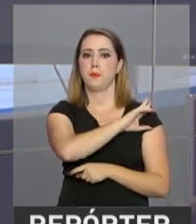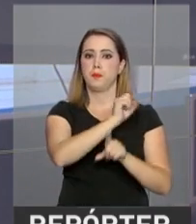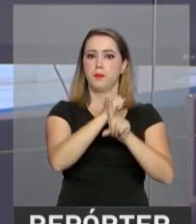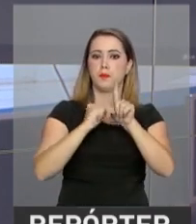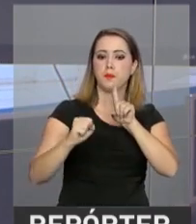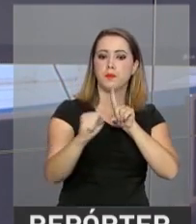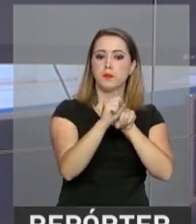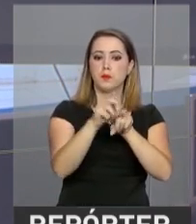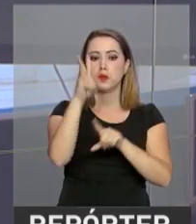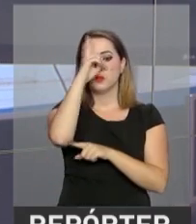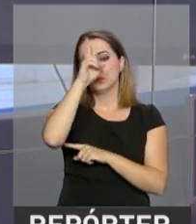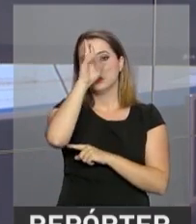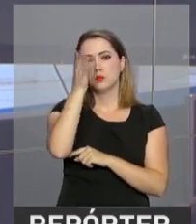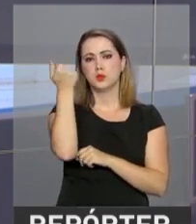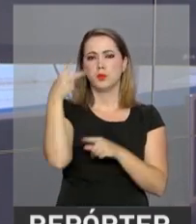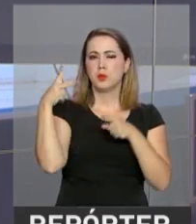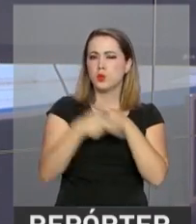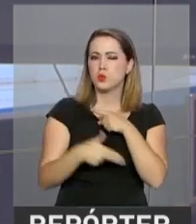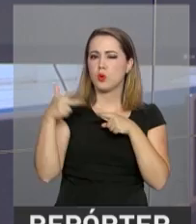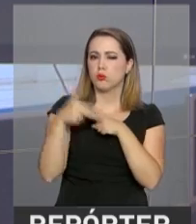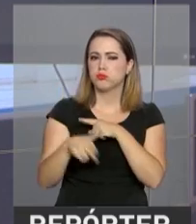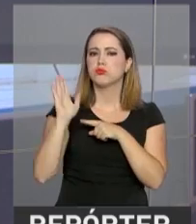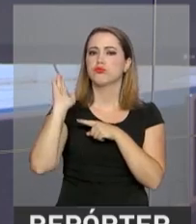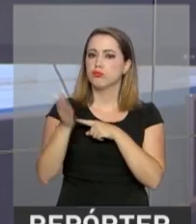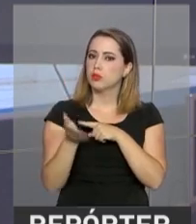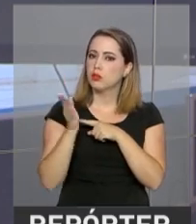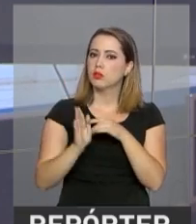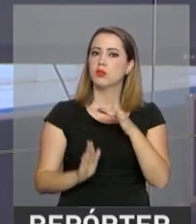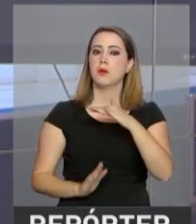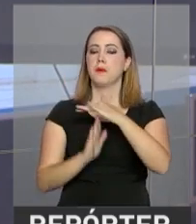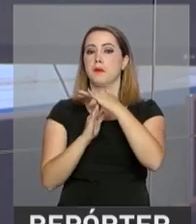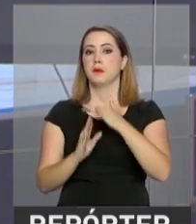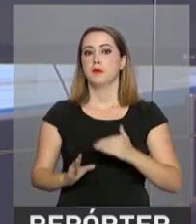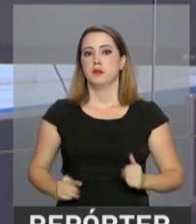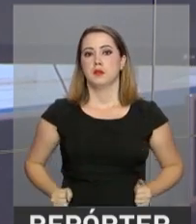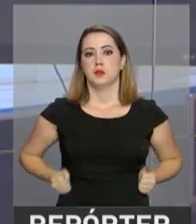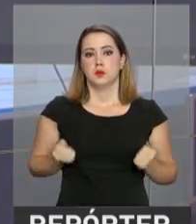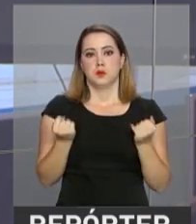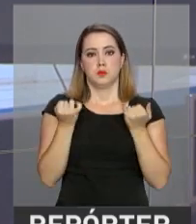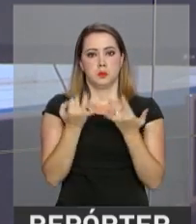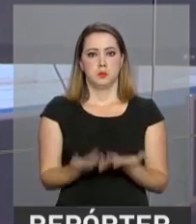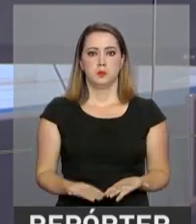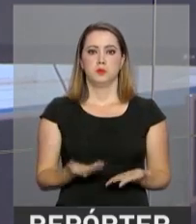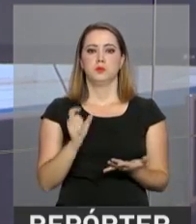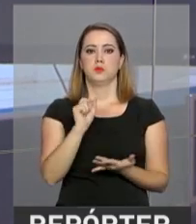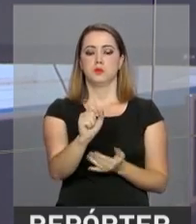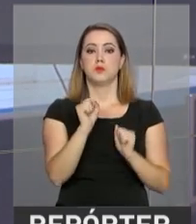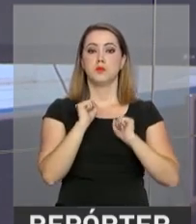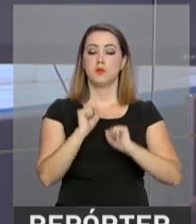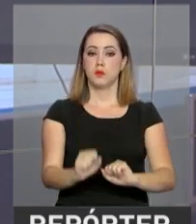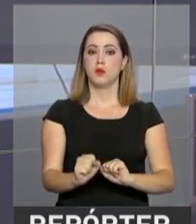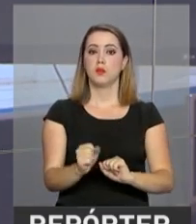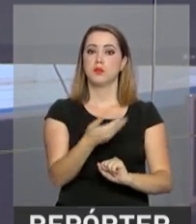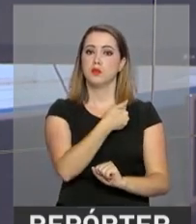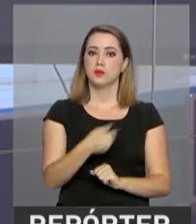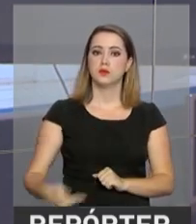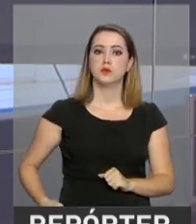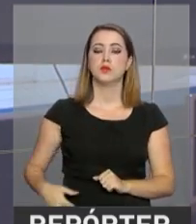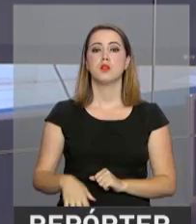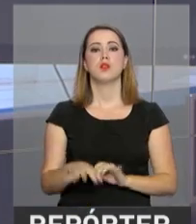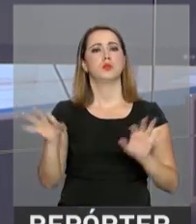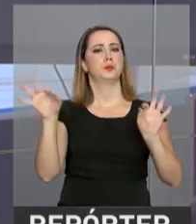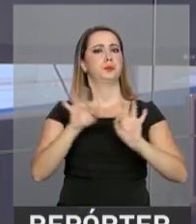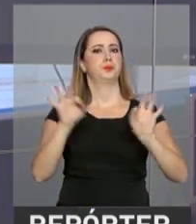social. Lembrou dos cortes feitos pelo governo até aqui, da proposta de limitação do teto dos gastos públicos, que vai possibilitar o